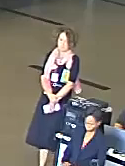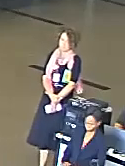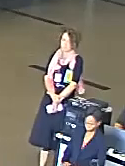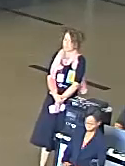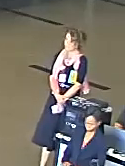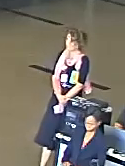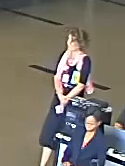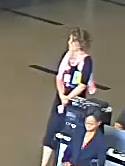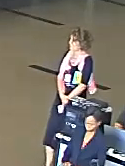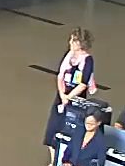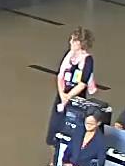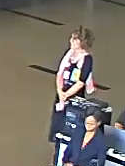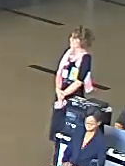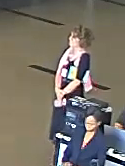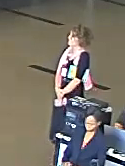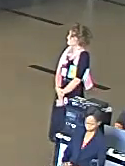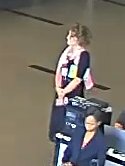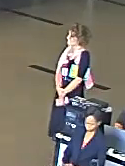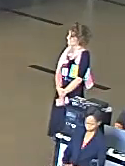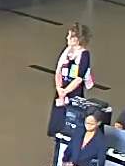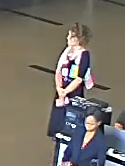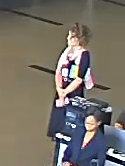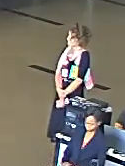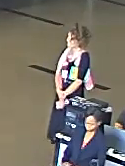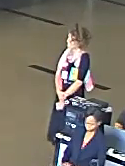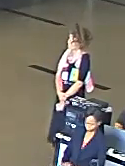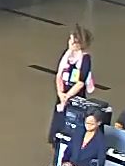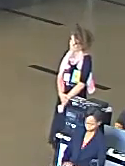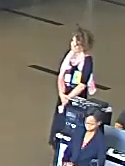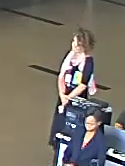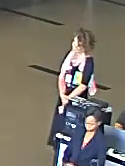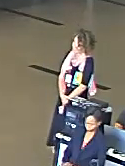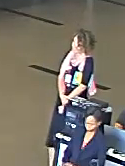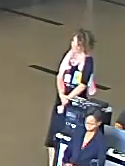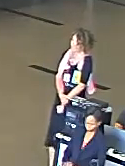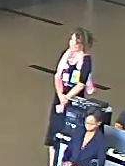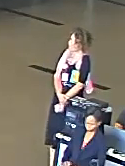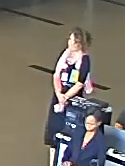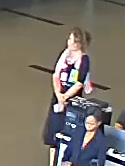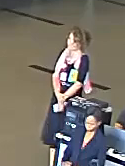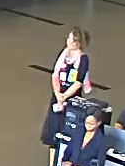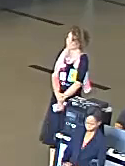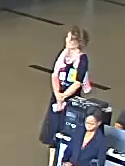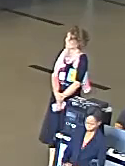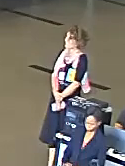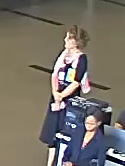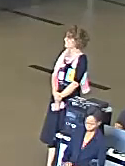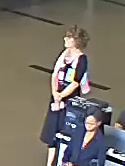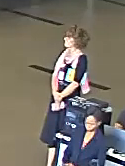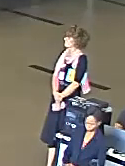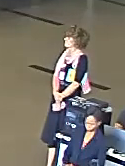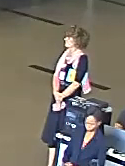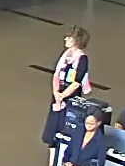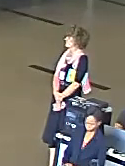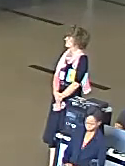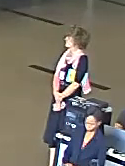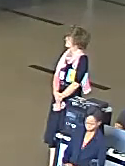penalidades contratuais E se for descumprido por três vezes e a